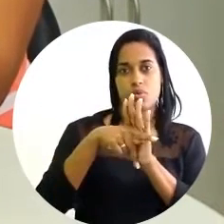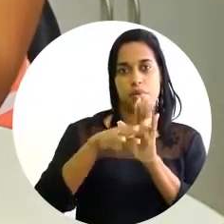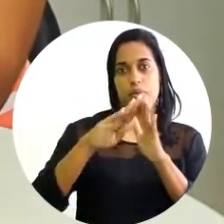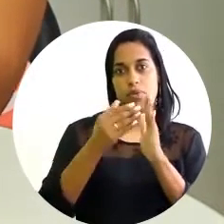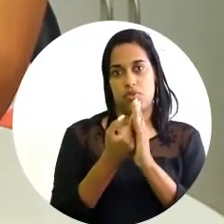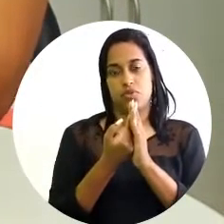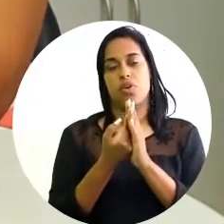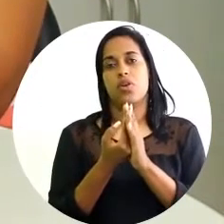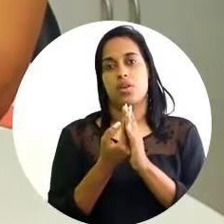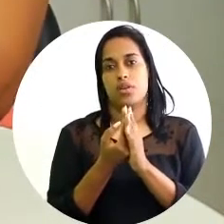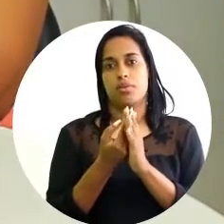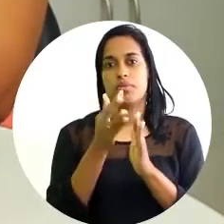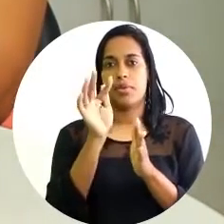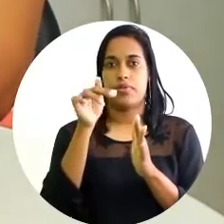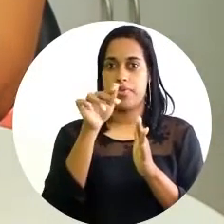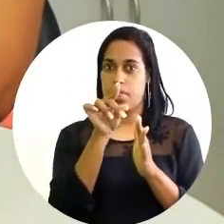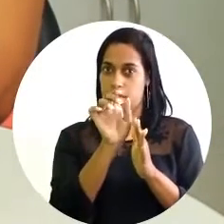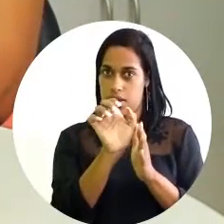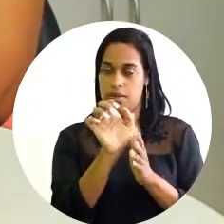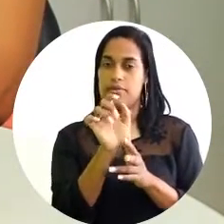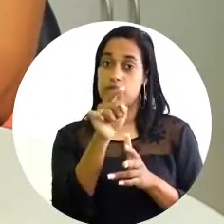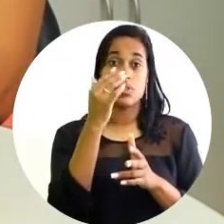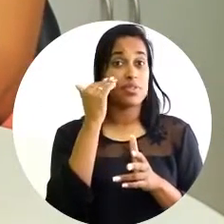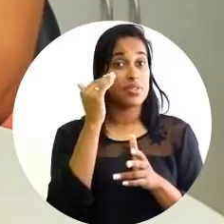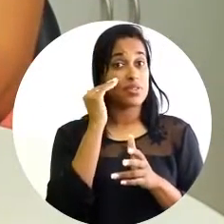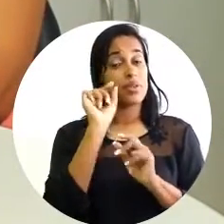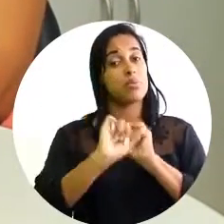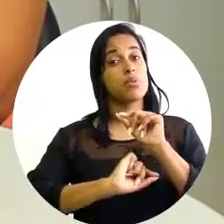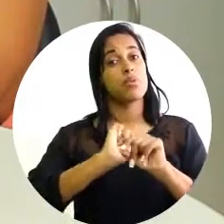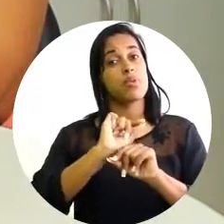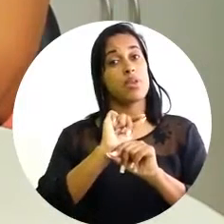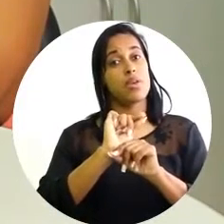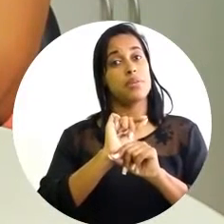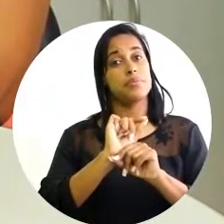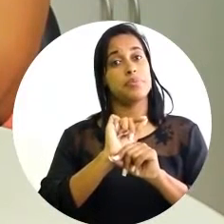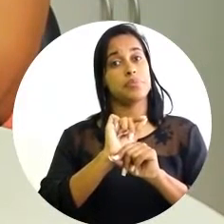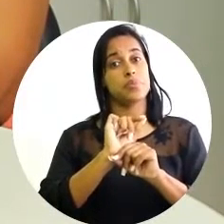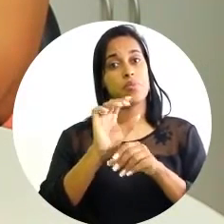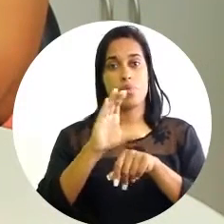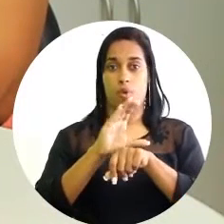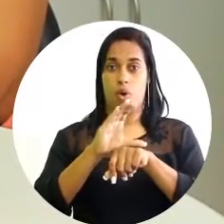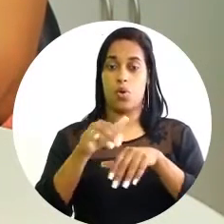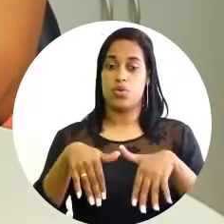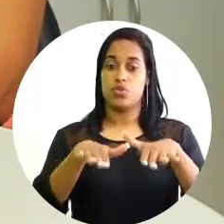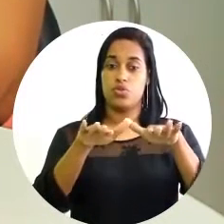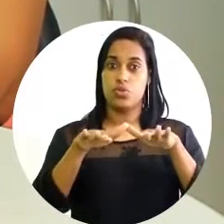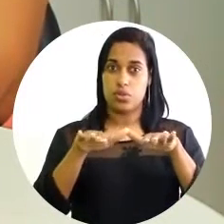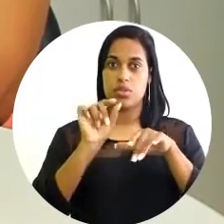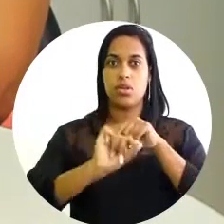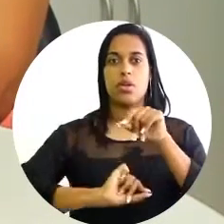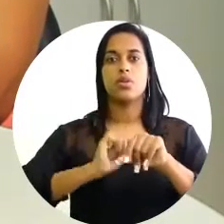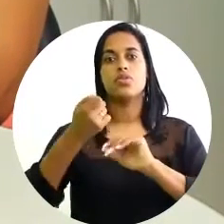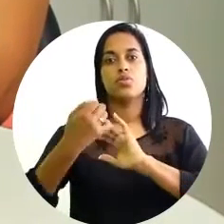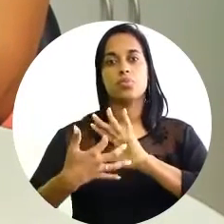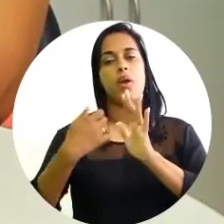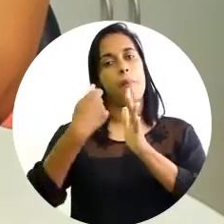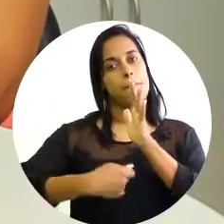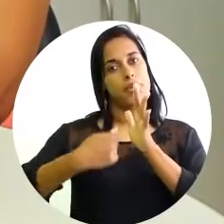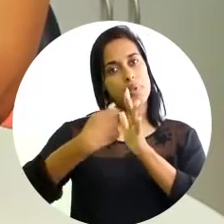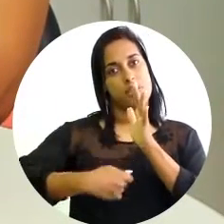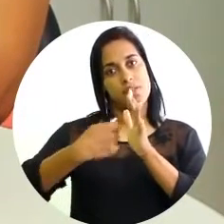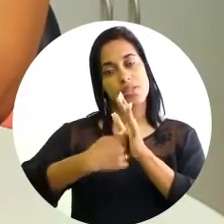para a escola. Vocês sabem que, de acordo com a Constituição,